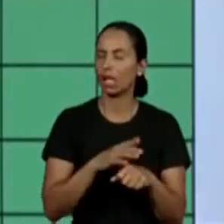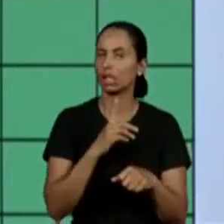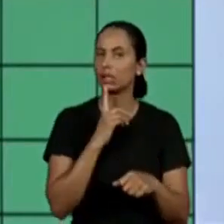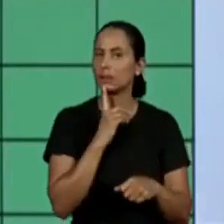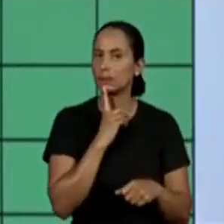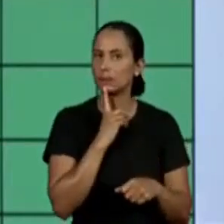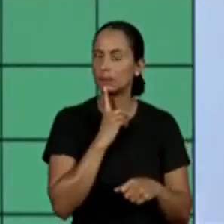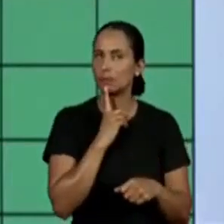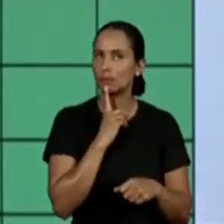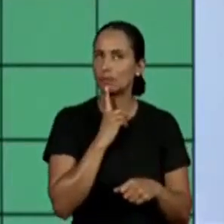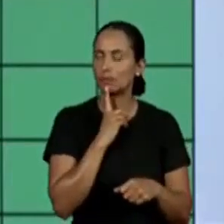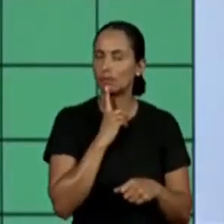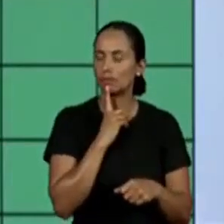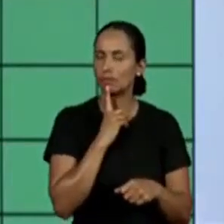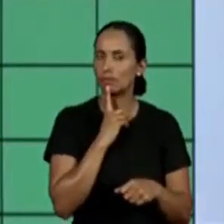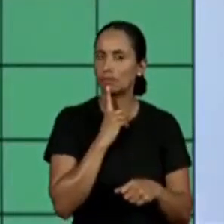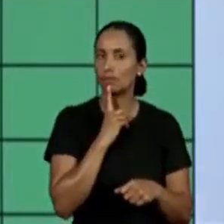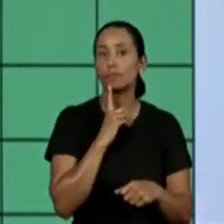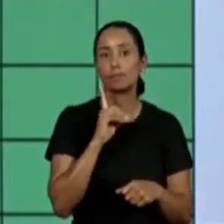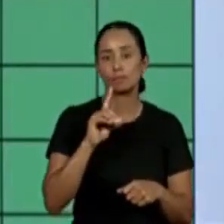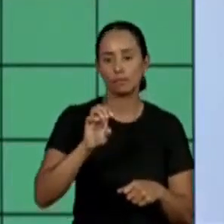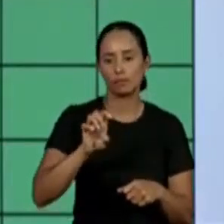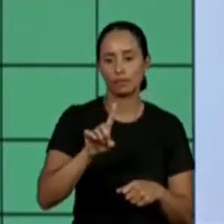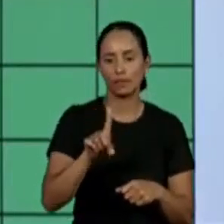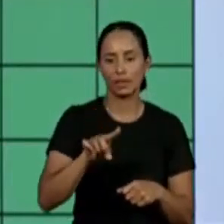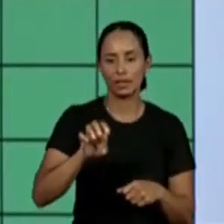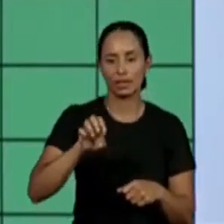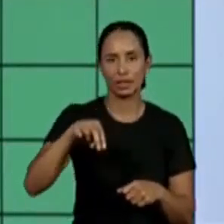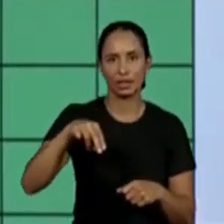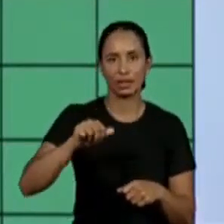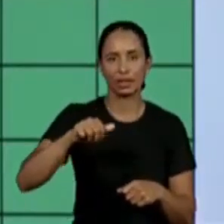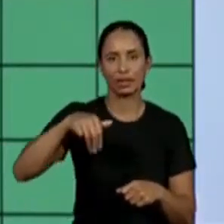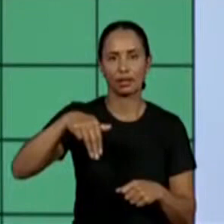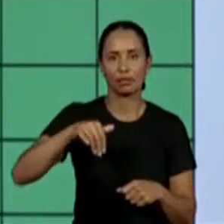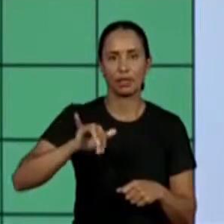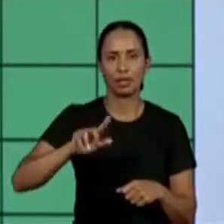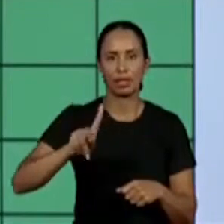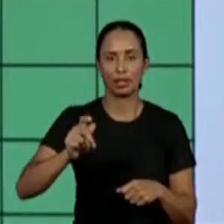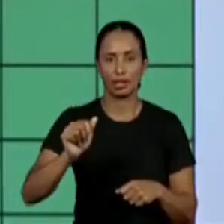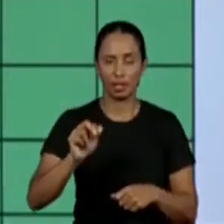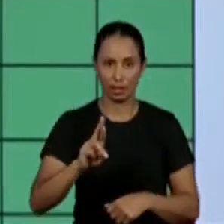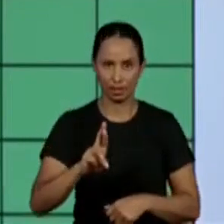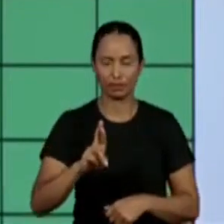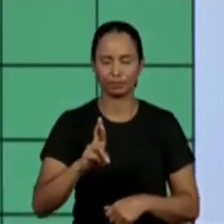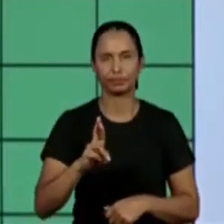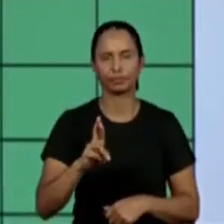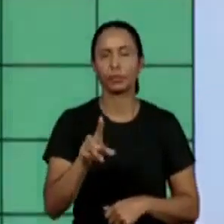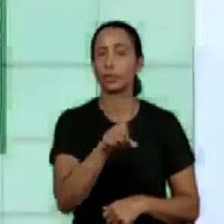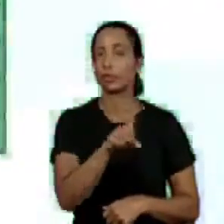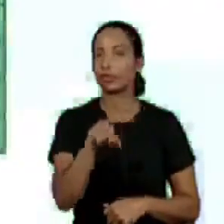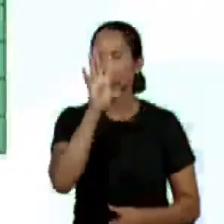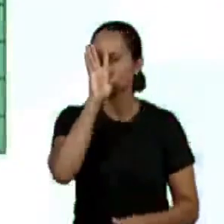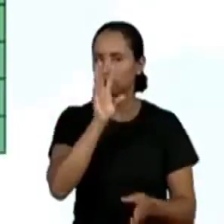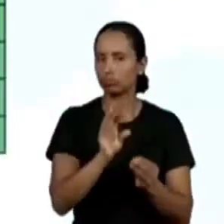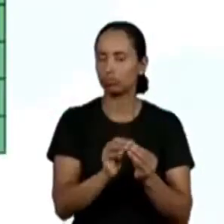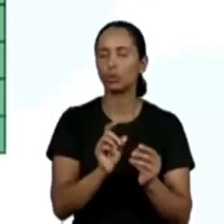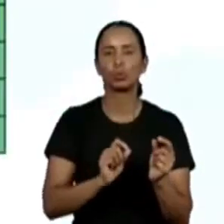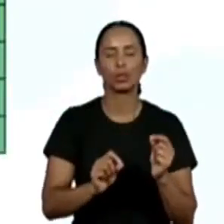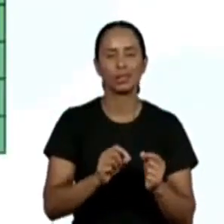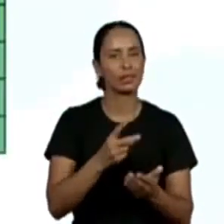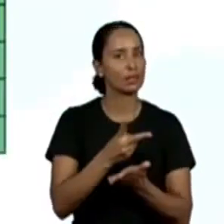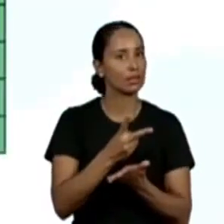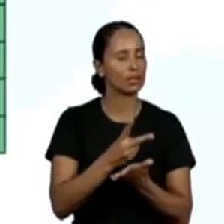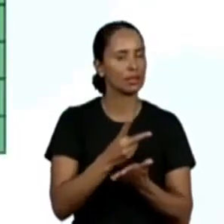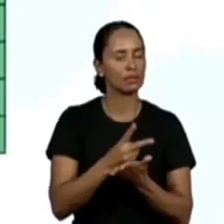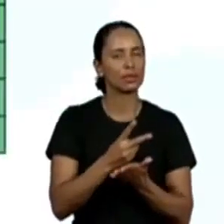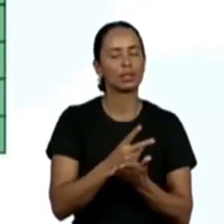que é a ideia? A ideia é sempre escrever, a ideia aí vocês vão entender, é sempre escrever do